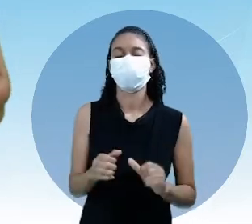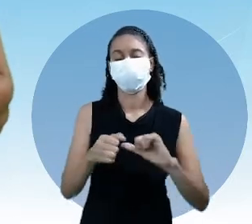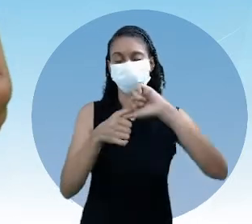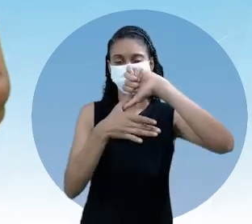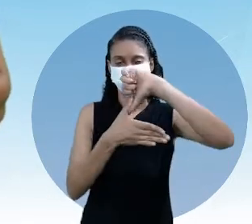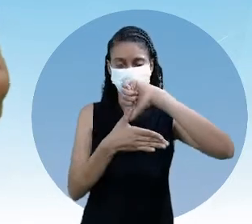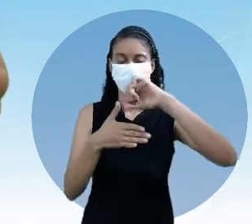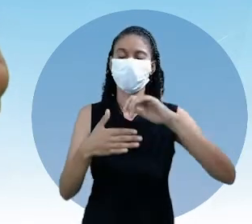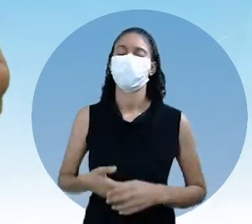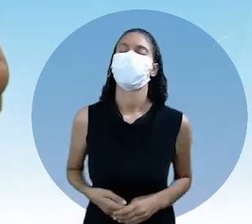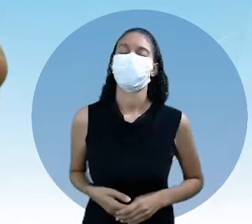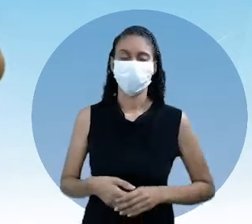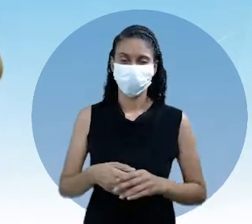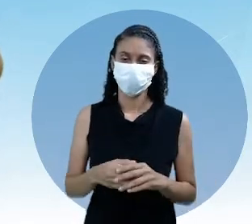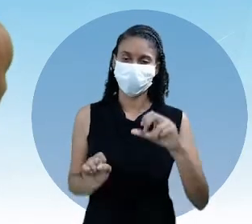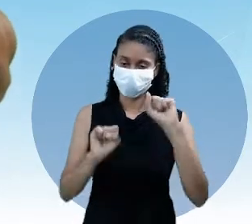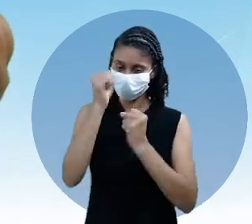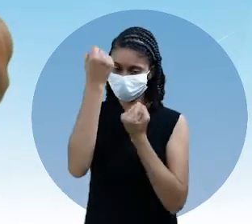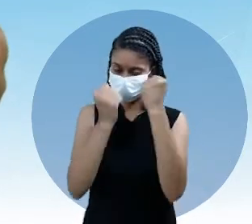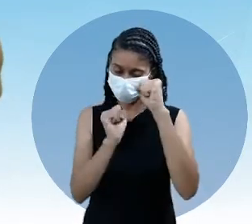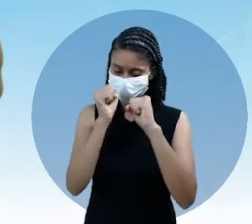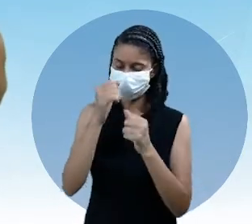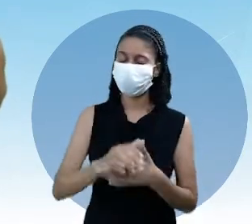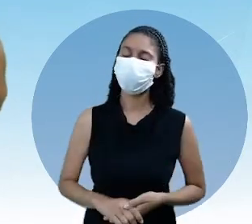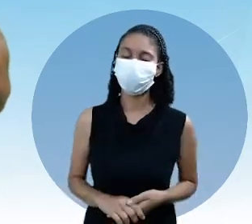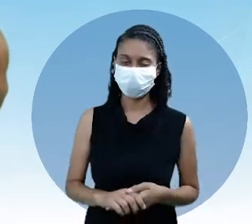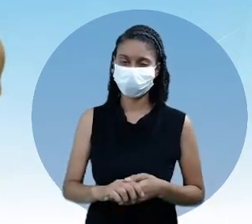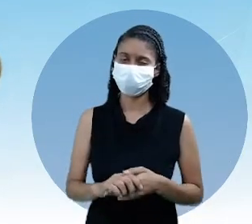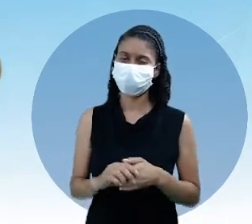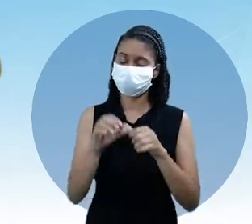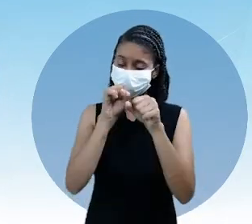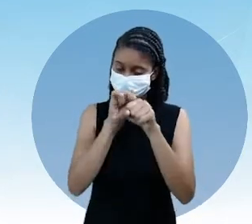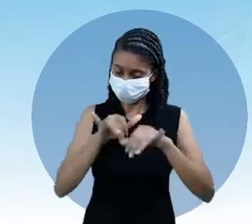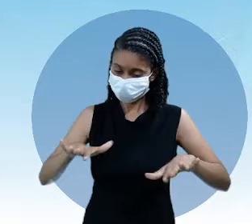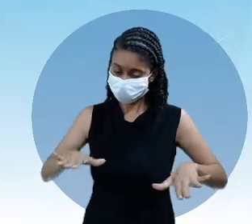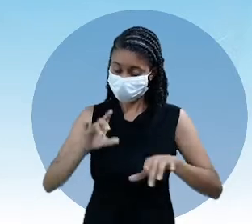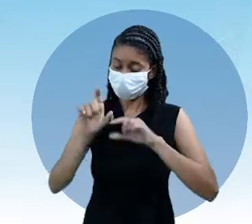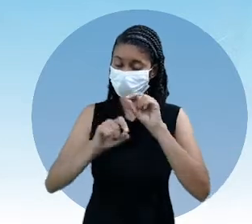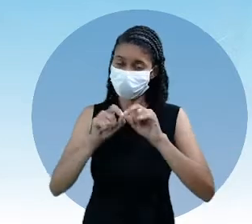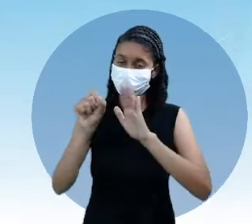América Latina, né, essa industrialização ela vai se expandir no